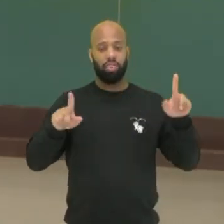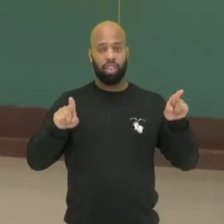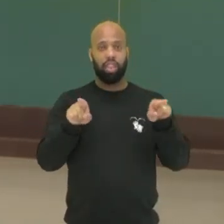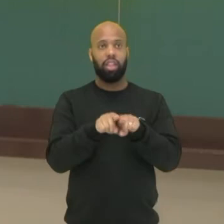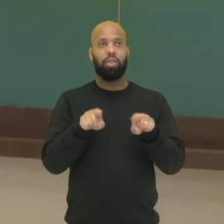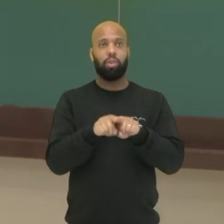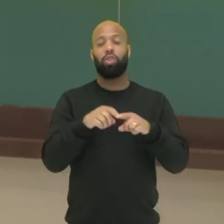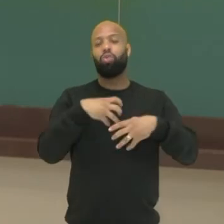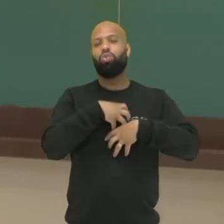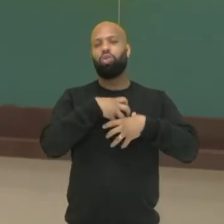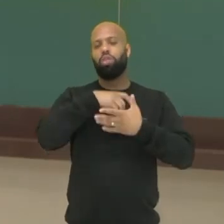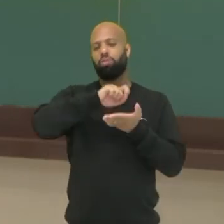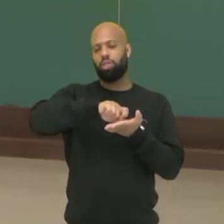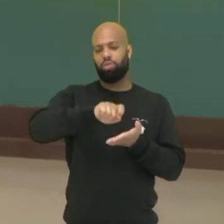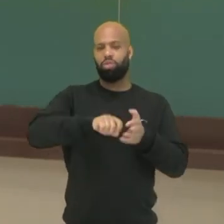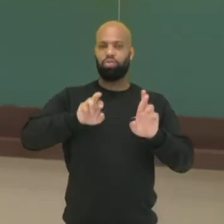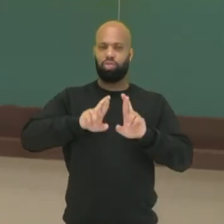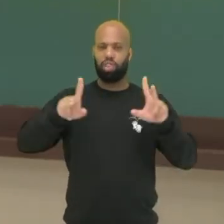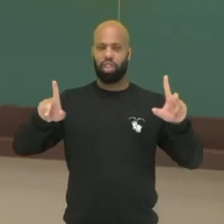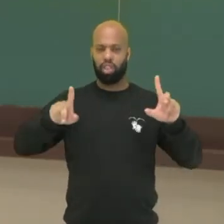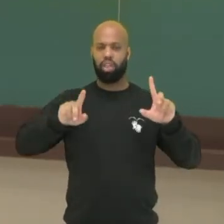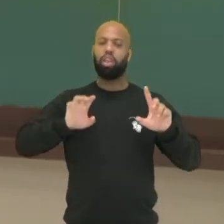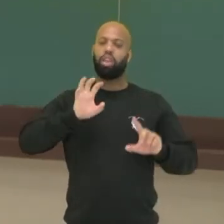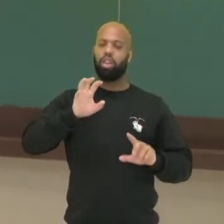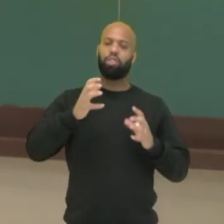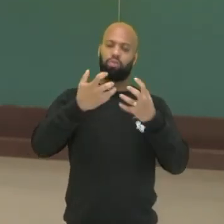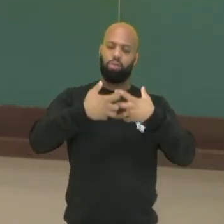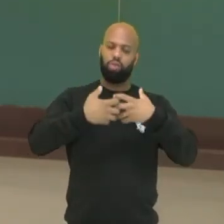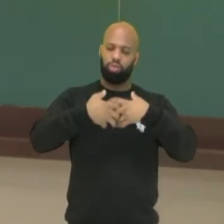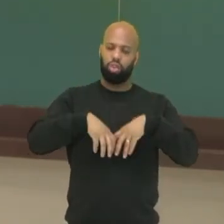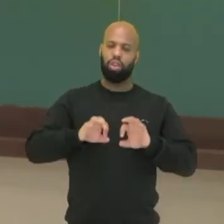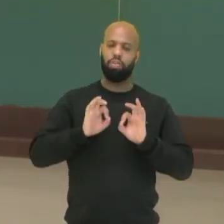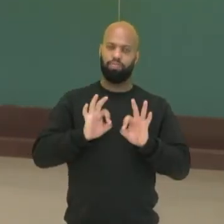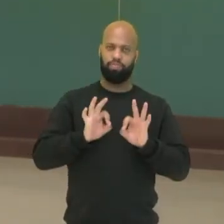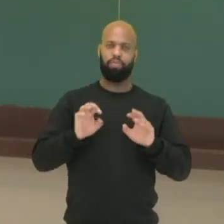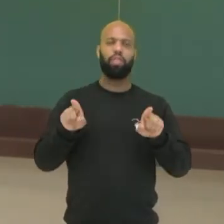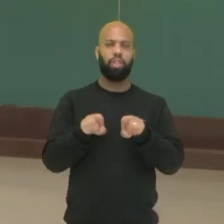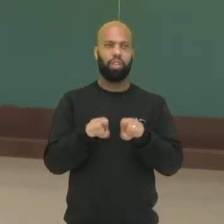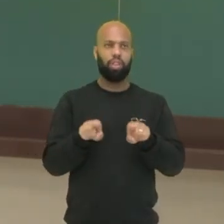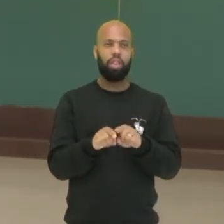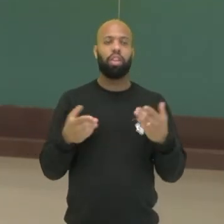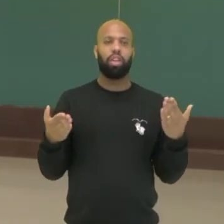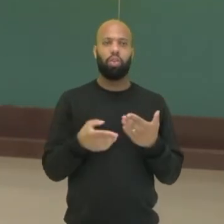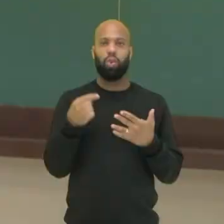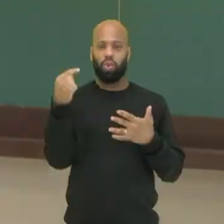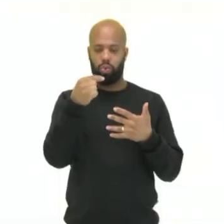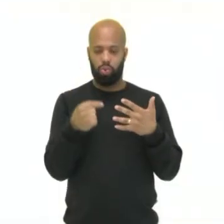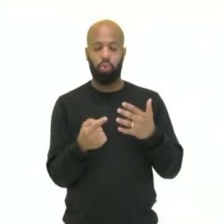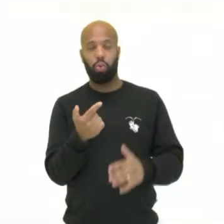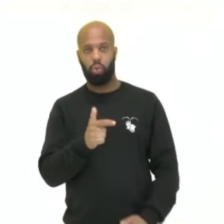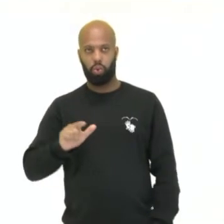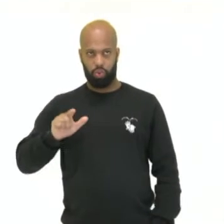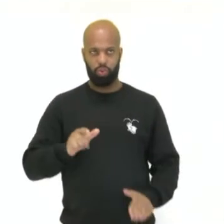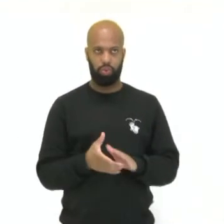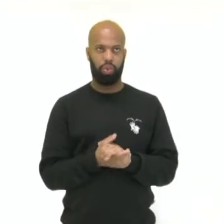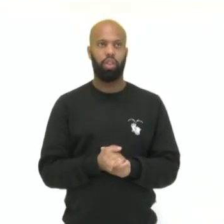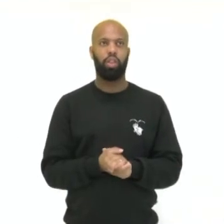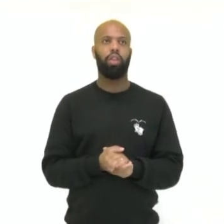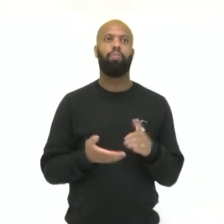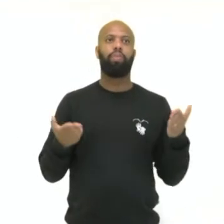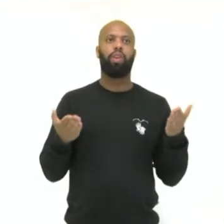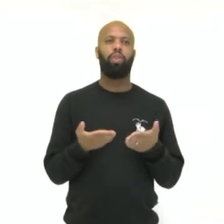fonte diferente, tudo isso funciona juntinho ali. Próximo elemento da reportagem. A linha fina